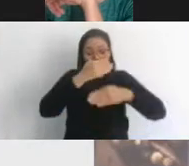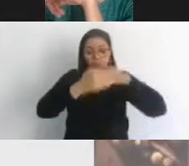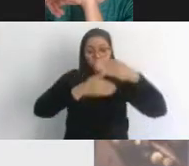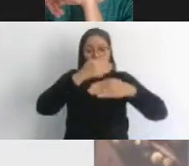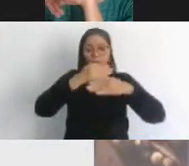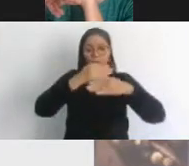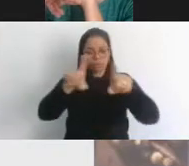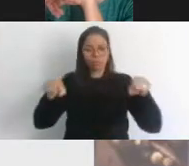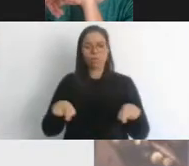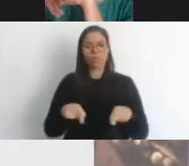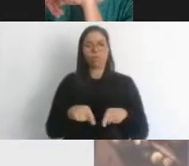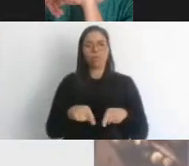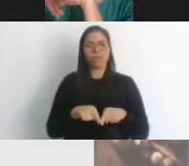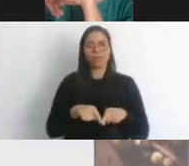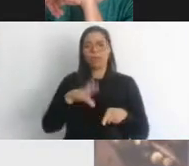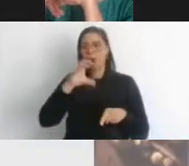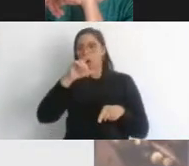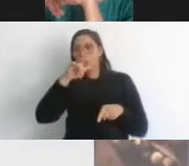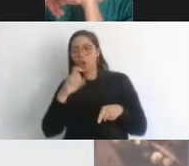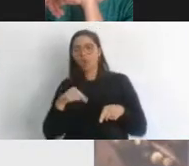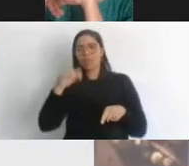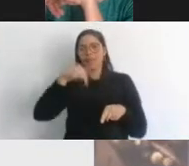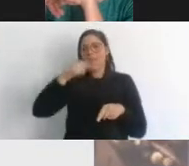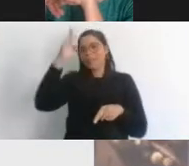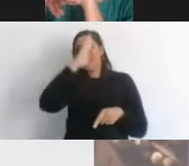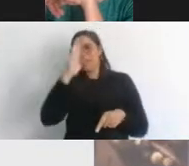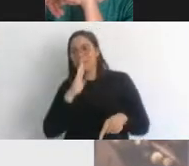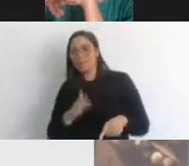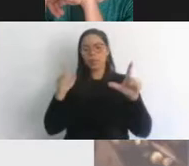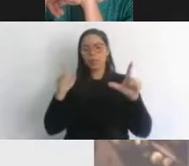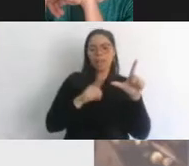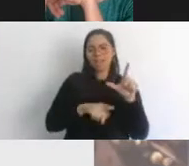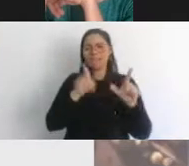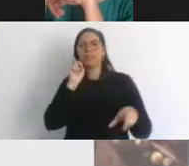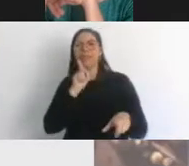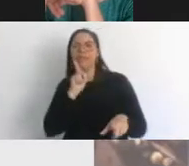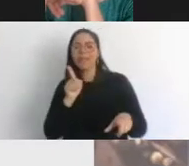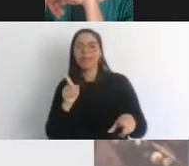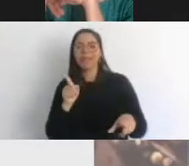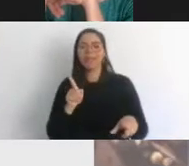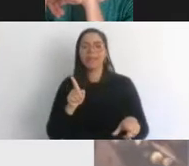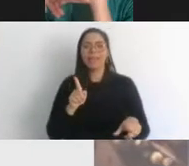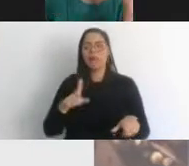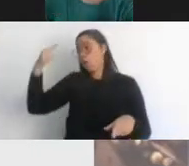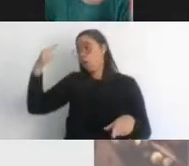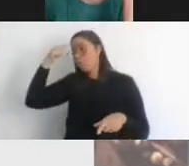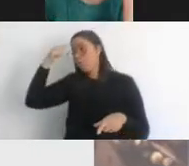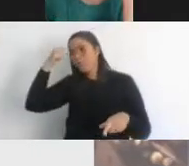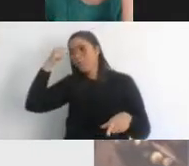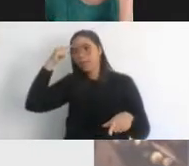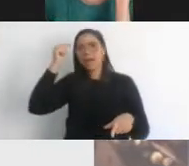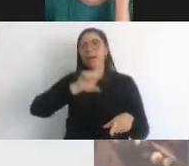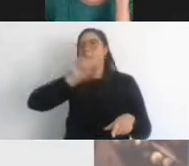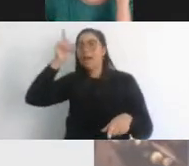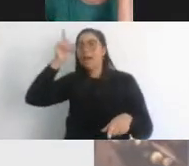espaço a colônia Brasil principalmente colônia Latina América tá nós vamos aí pensar por exemplo em colônias como a